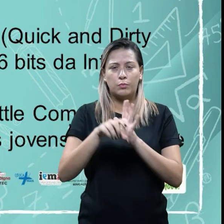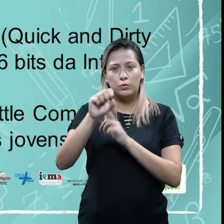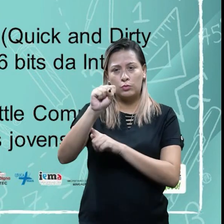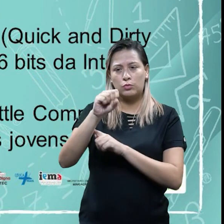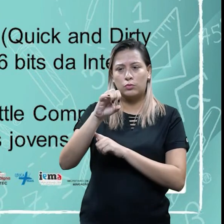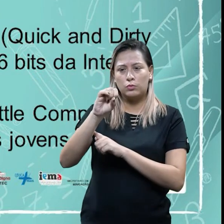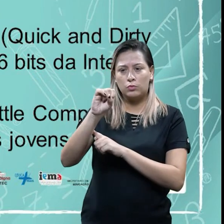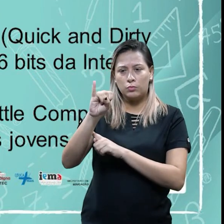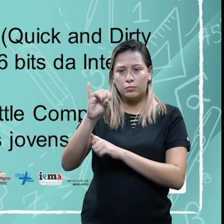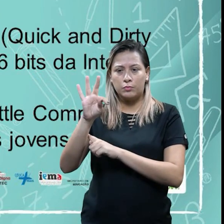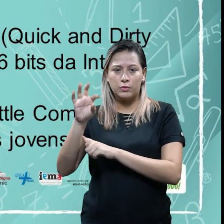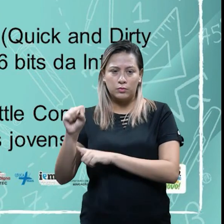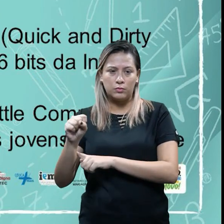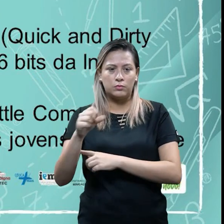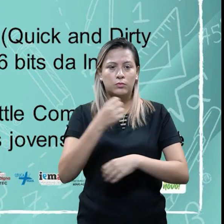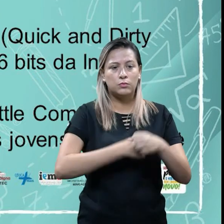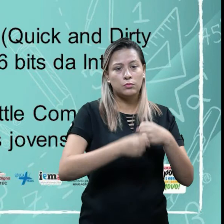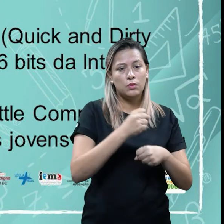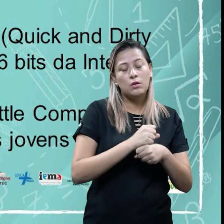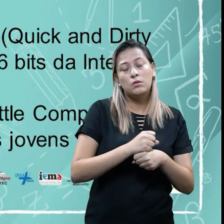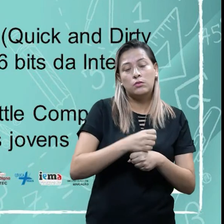Peterson desenvolveu o QDOS,